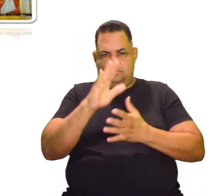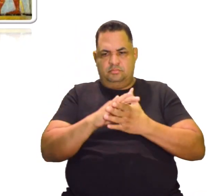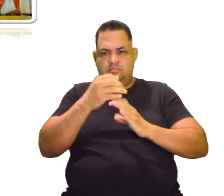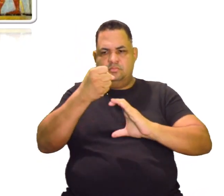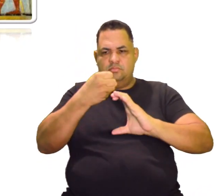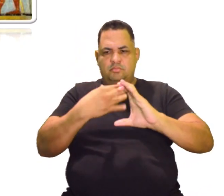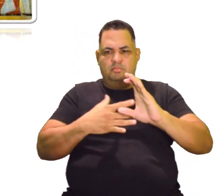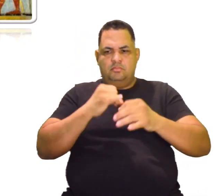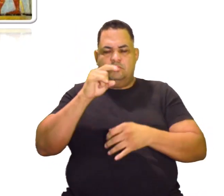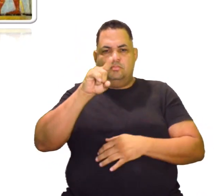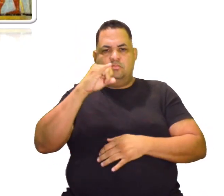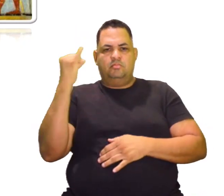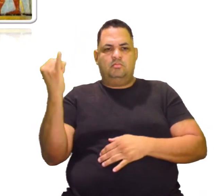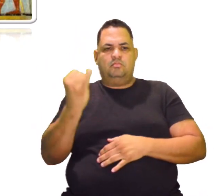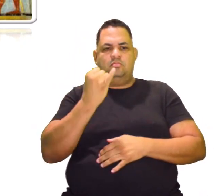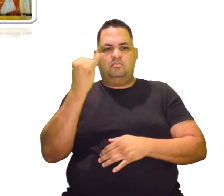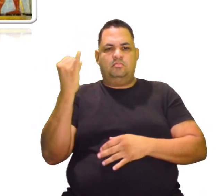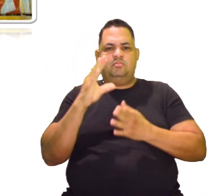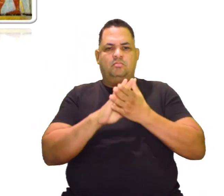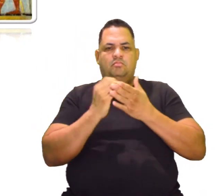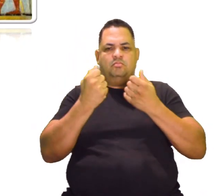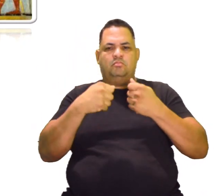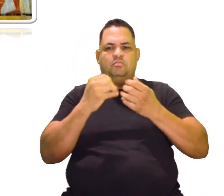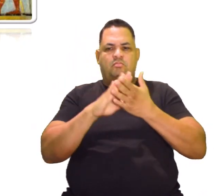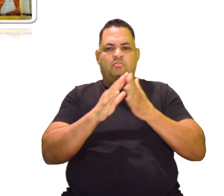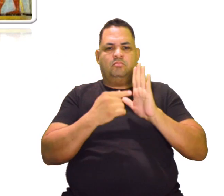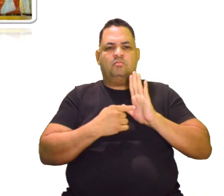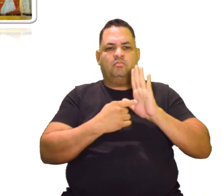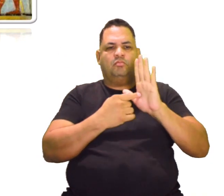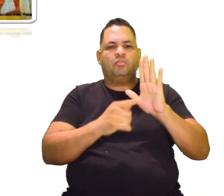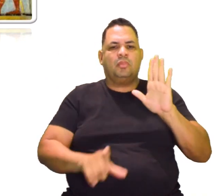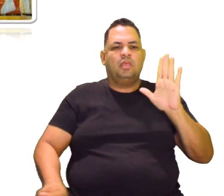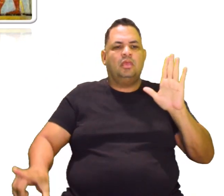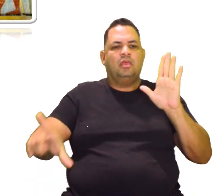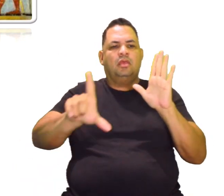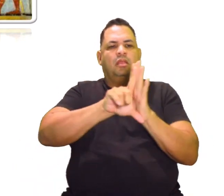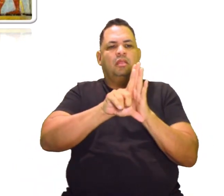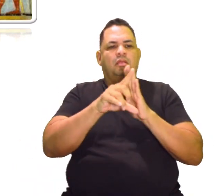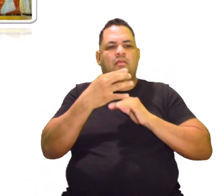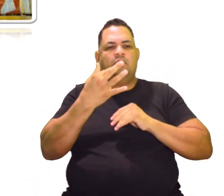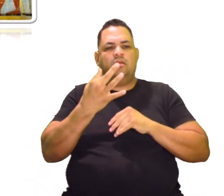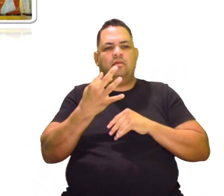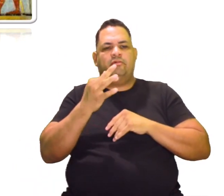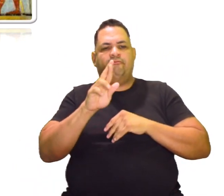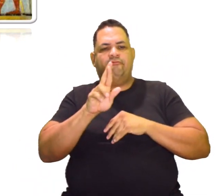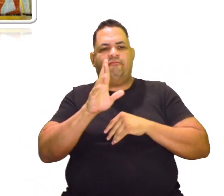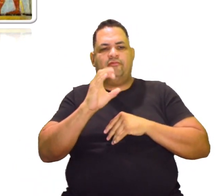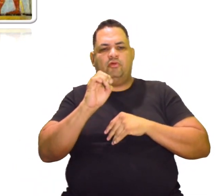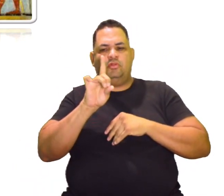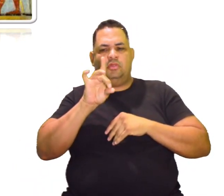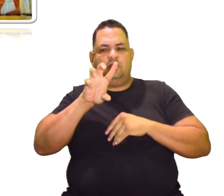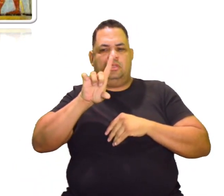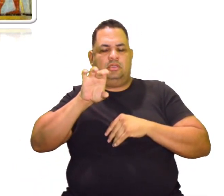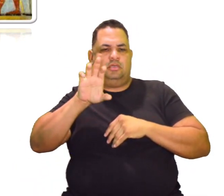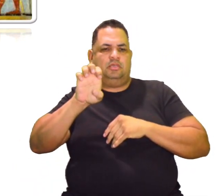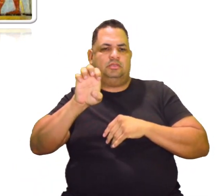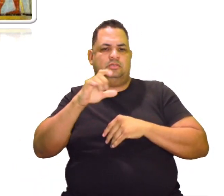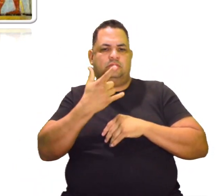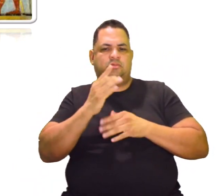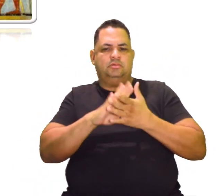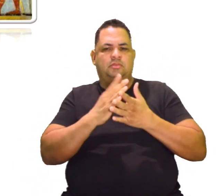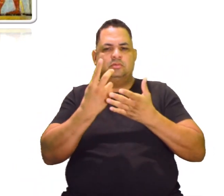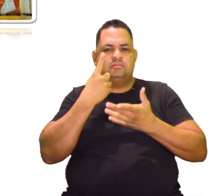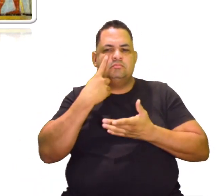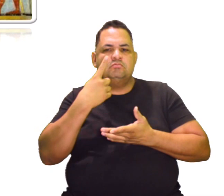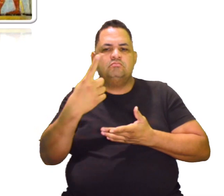muito importante que podemos destacar é a lei da frontalidade, que nós observamos nas imagens, nas pinturas,